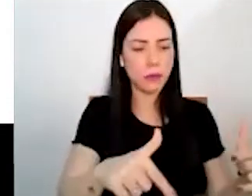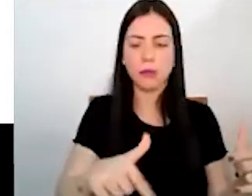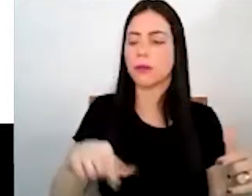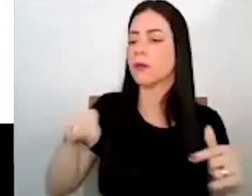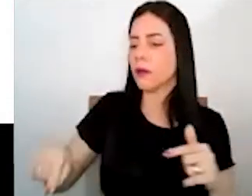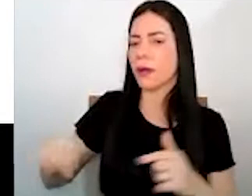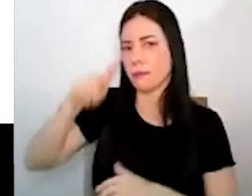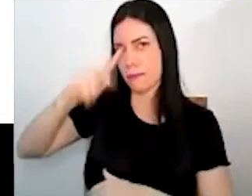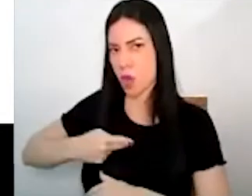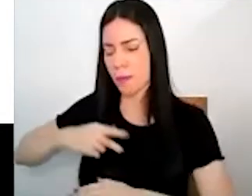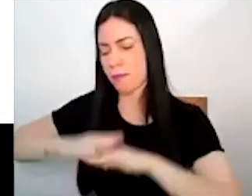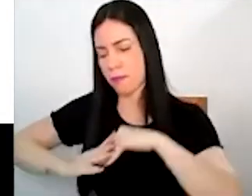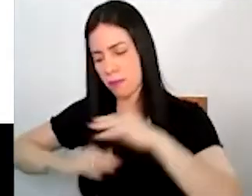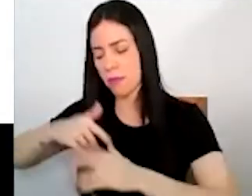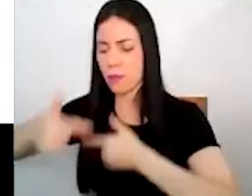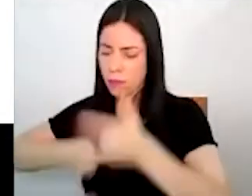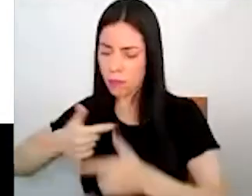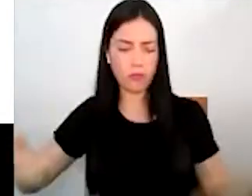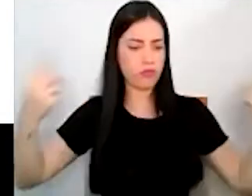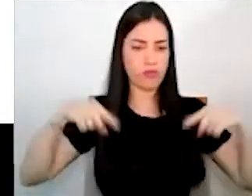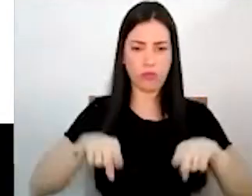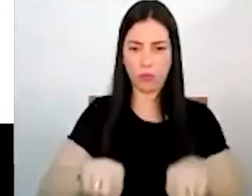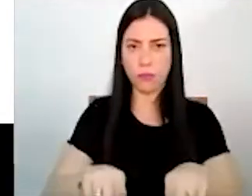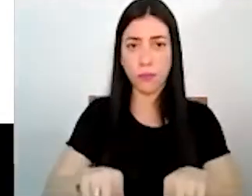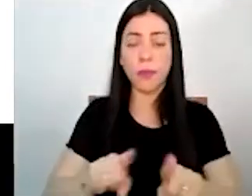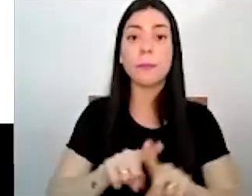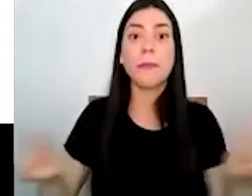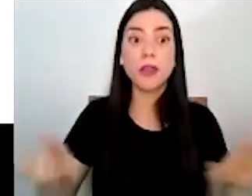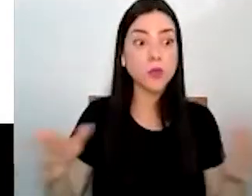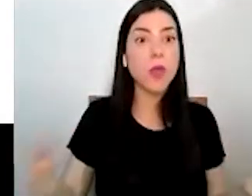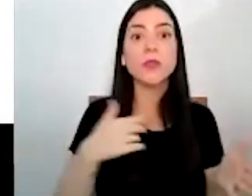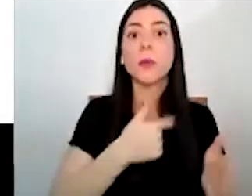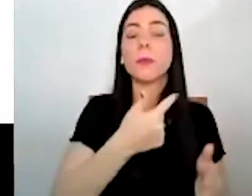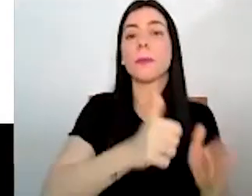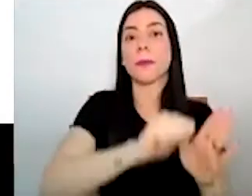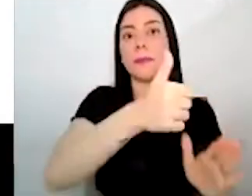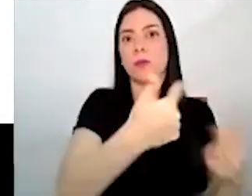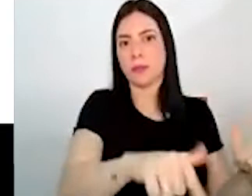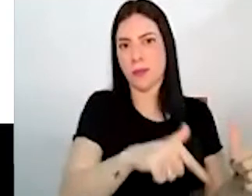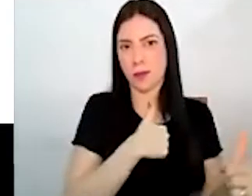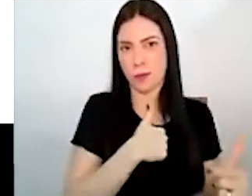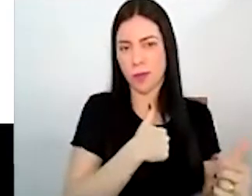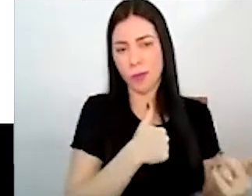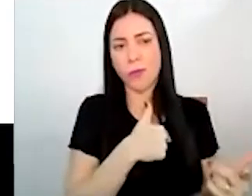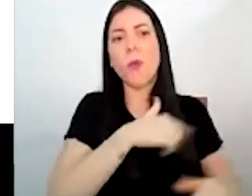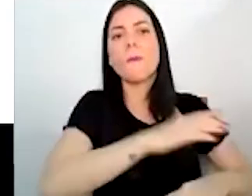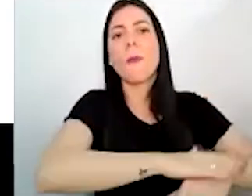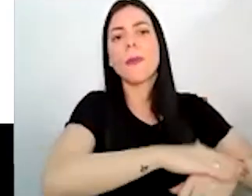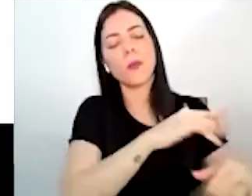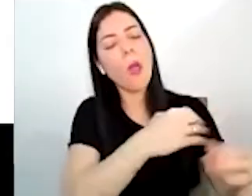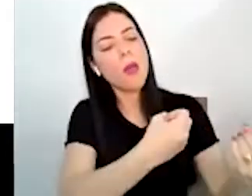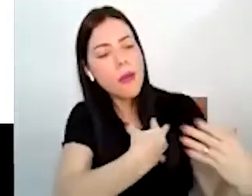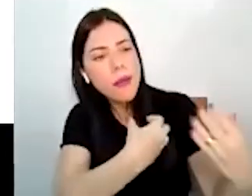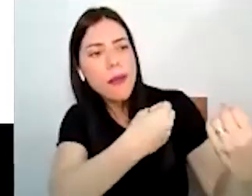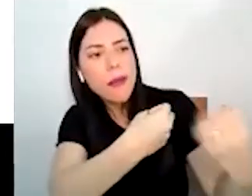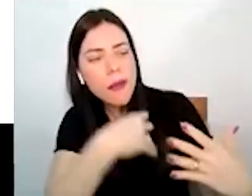que eu tive, mas esse trabalho ele veio de um momento em que eu tinha saído desse primeiro estúdio que eu trabalhei, que foi ali o meu momento de formação, né, de entrada